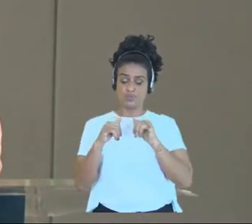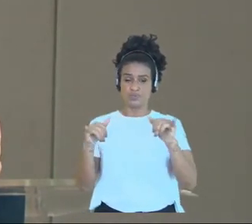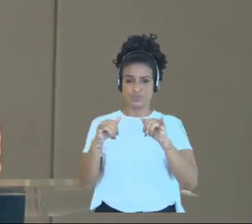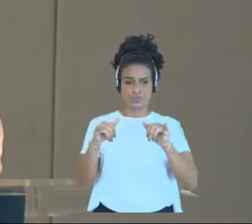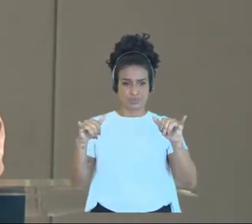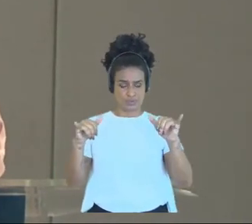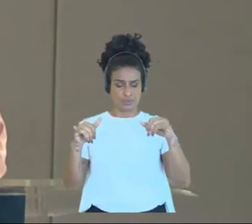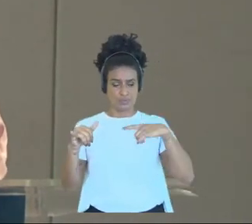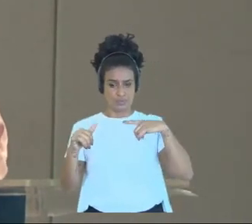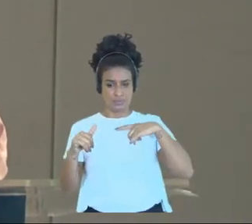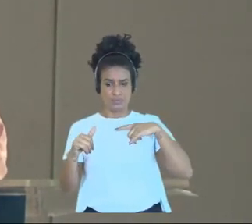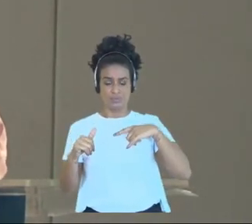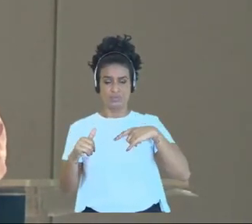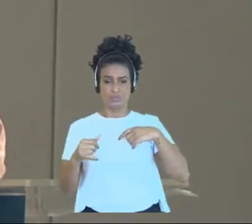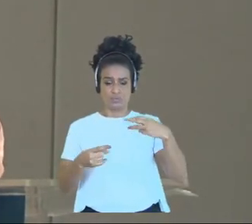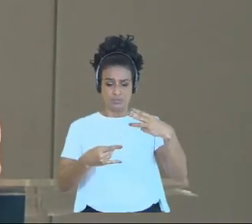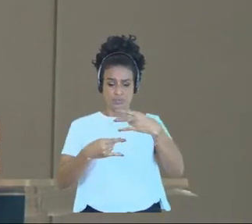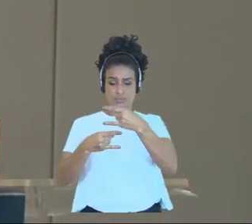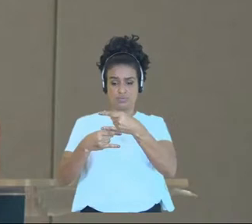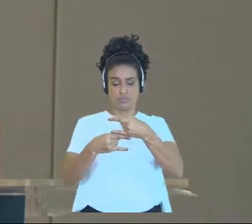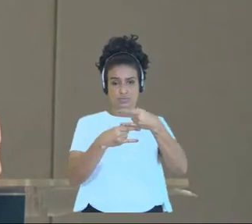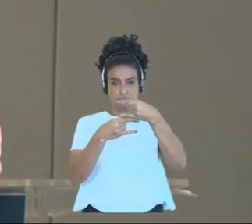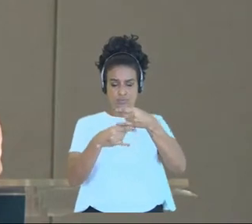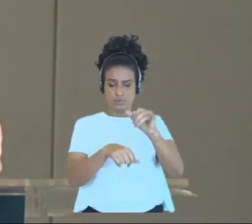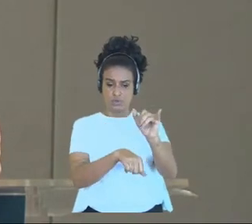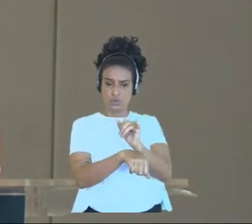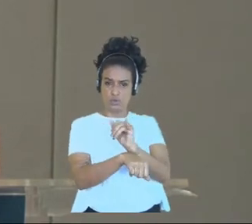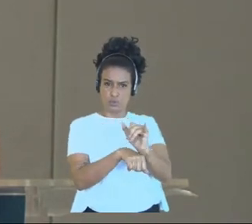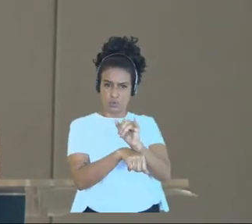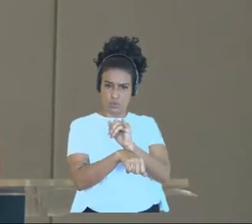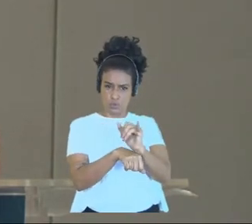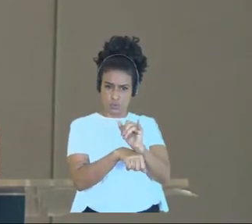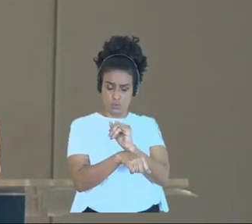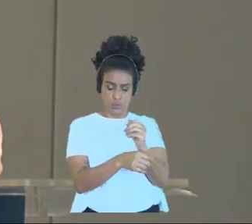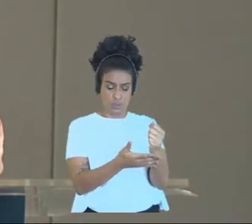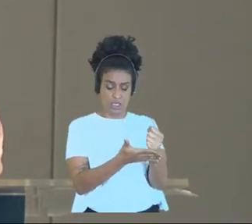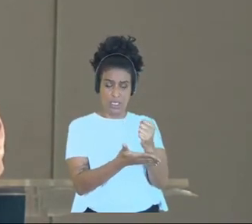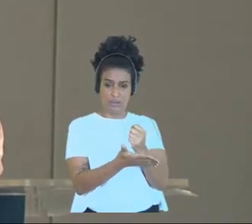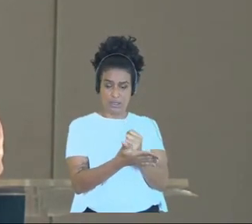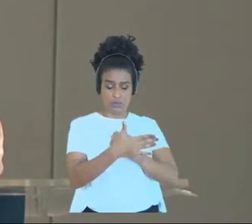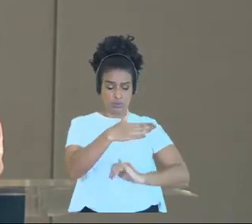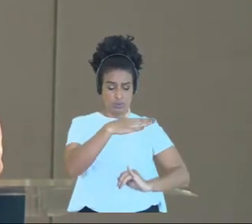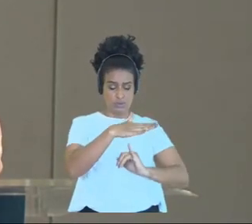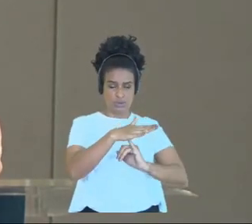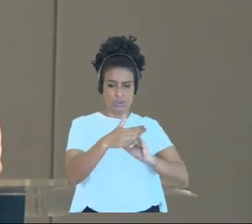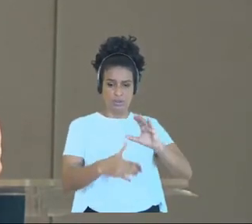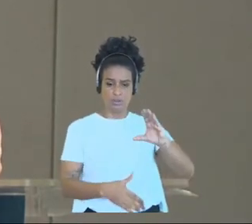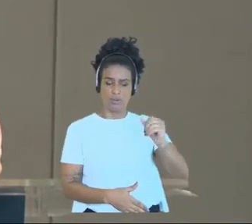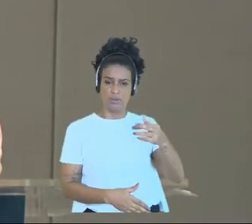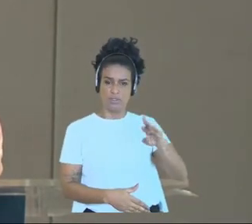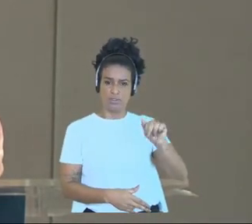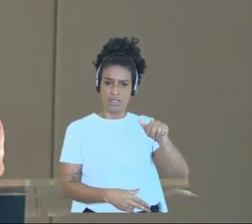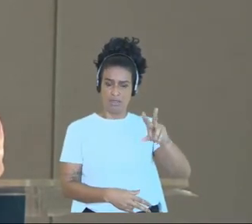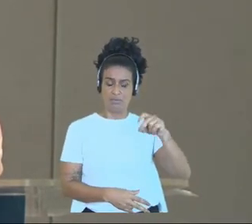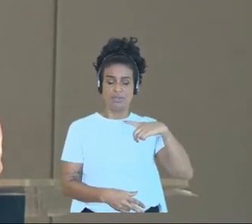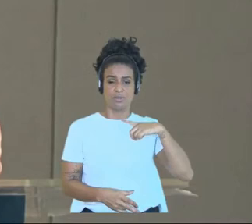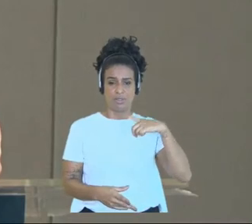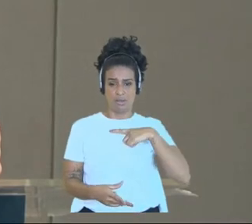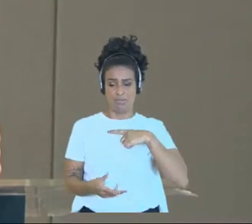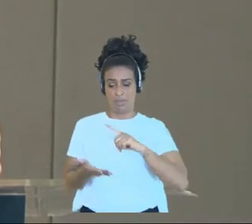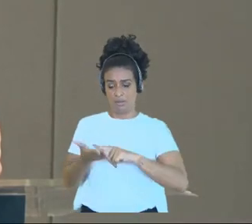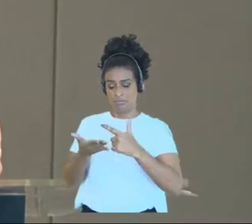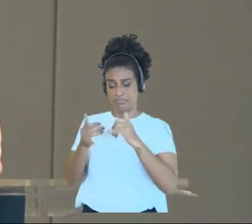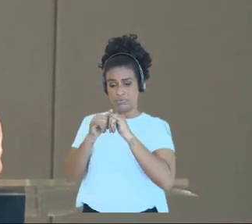Transmitiremos esse evento no canal YouTube da Fundação Konrad Adenauer, bem como no canal da revista